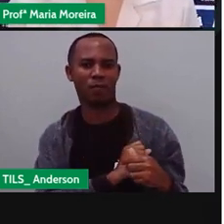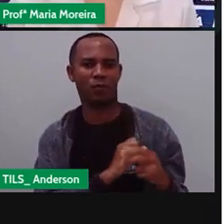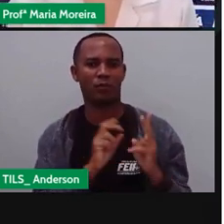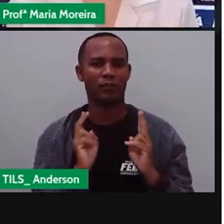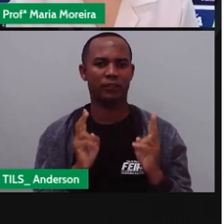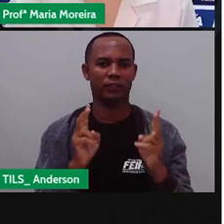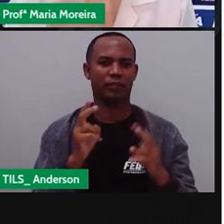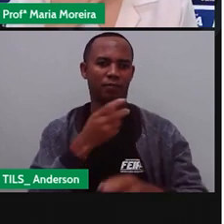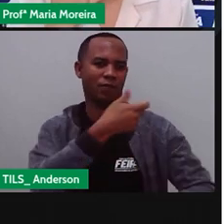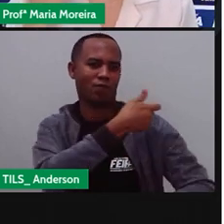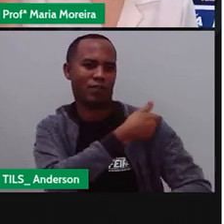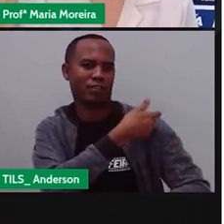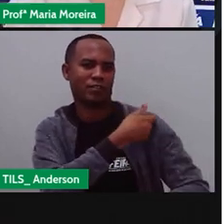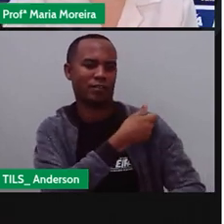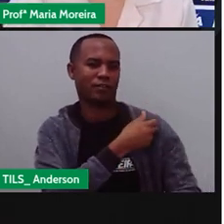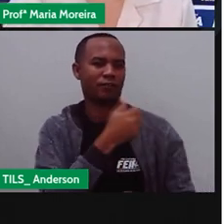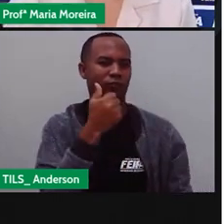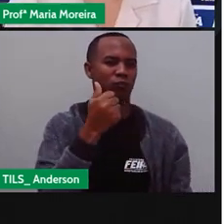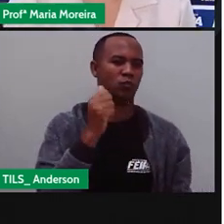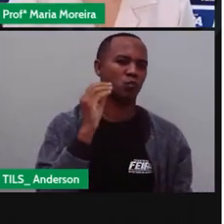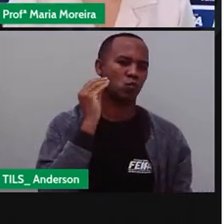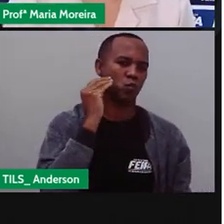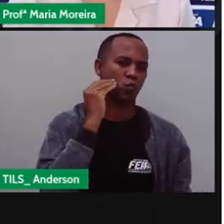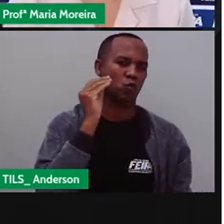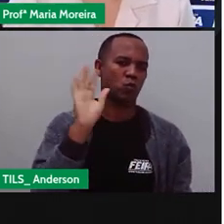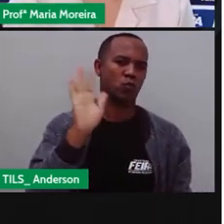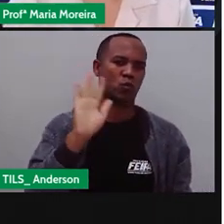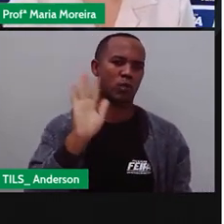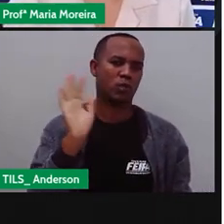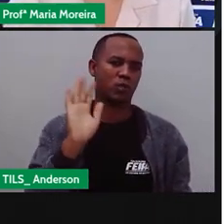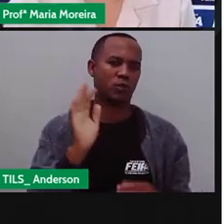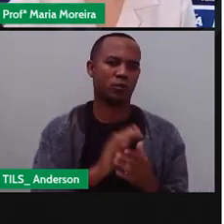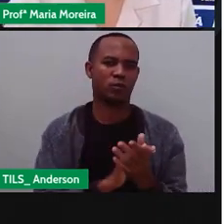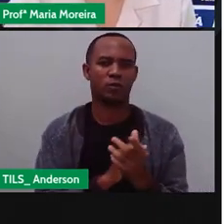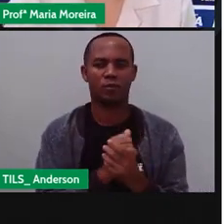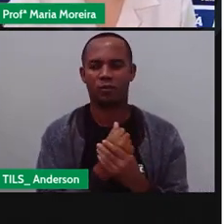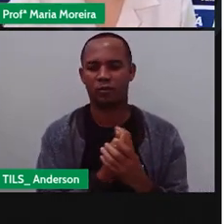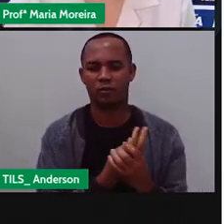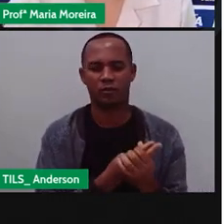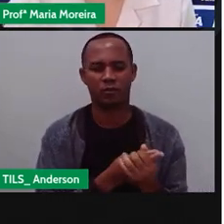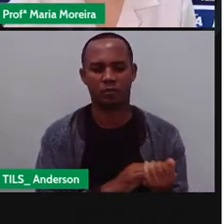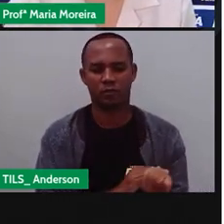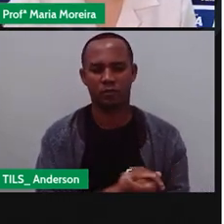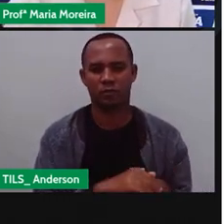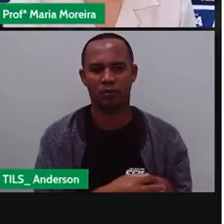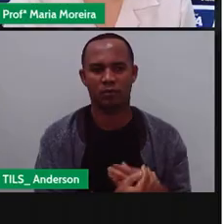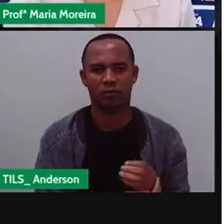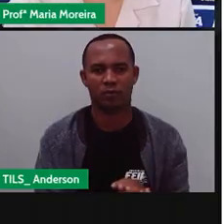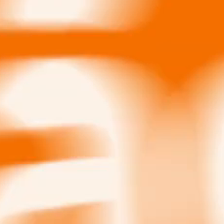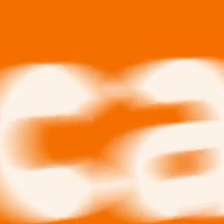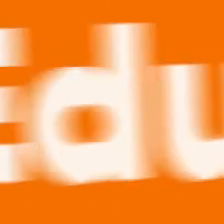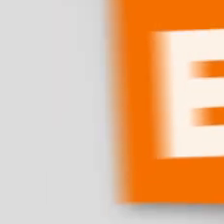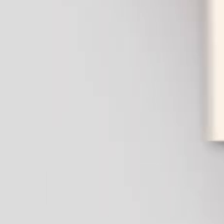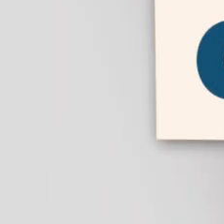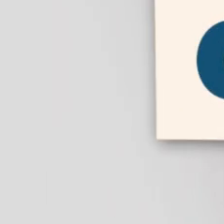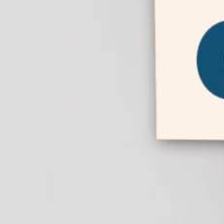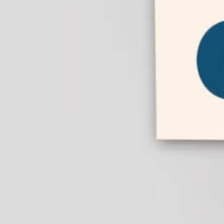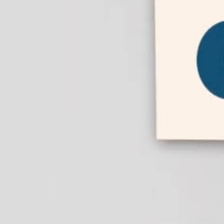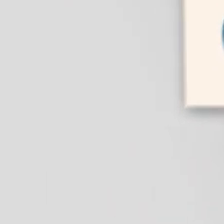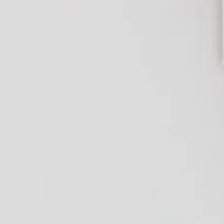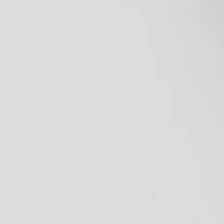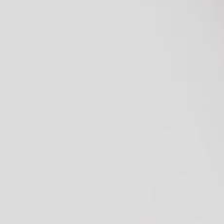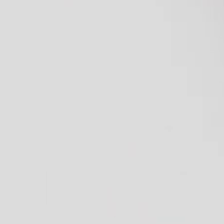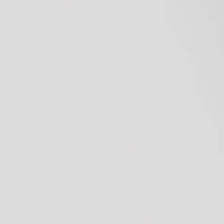mundo vacinado e protegido. Beijo de Pro Maria, beijo de Anderson para vocês, tá? E até a próxima aula.